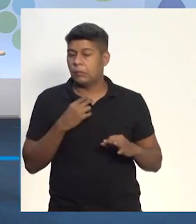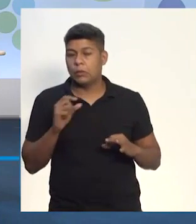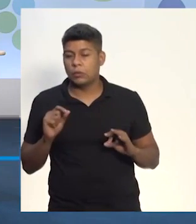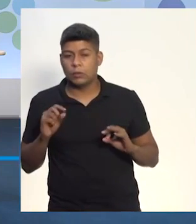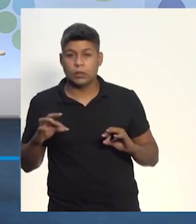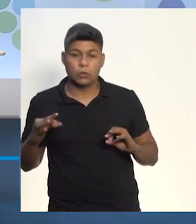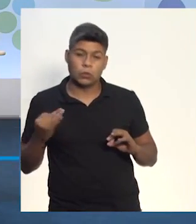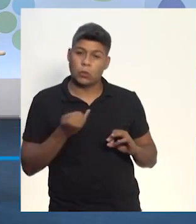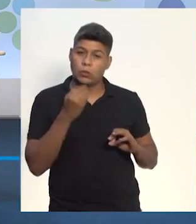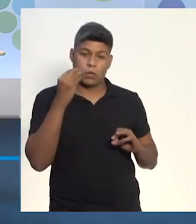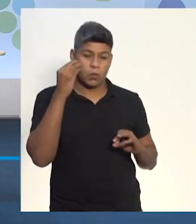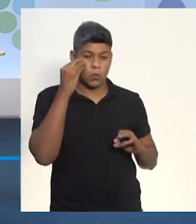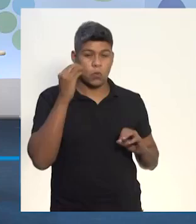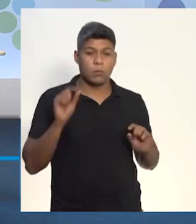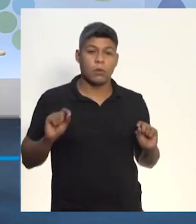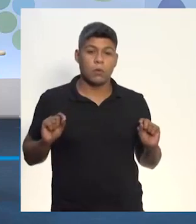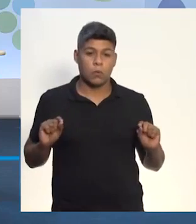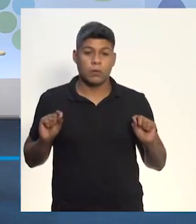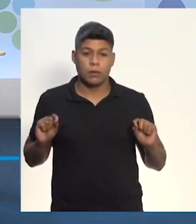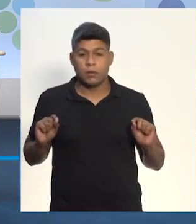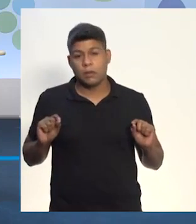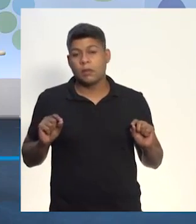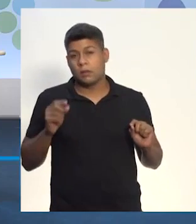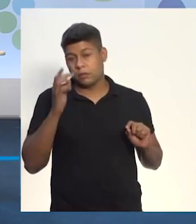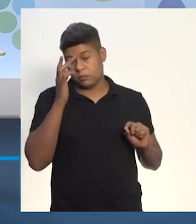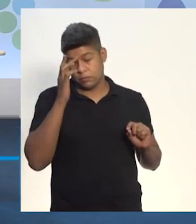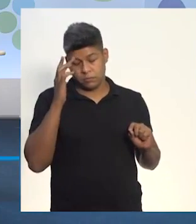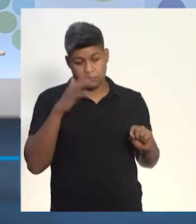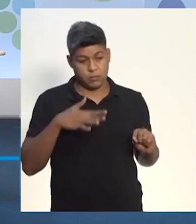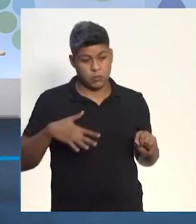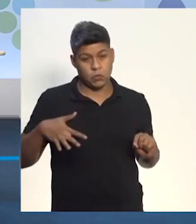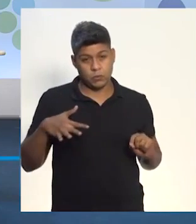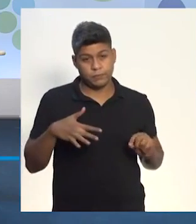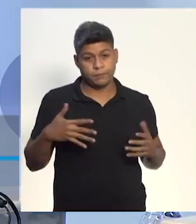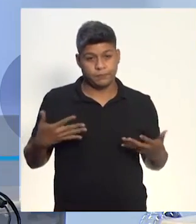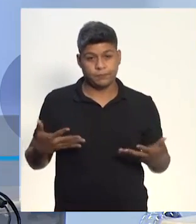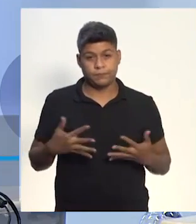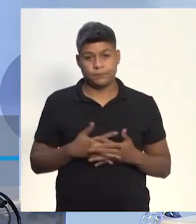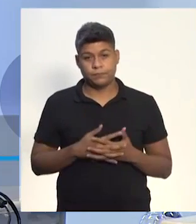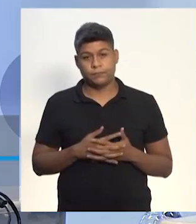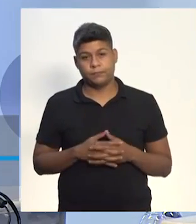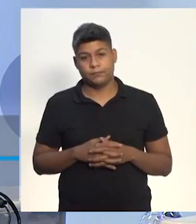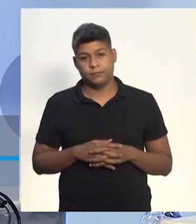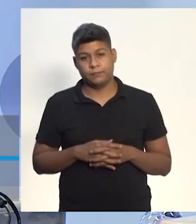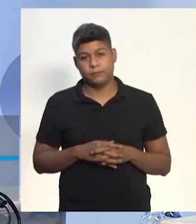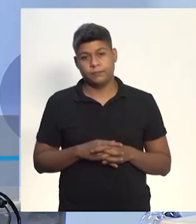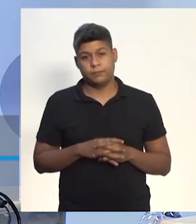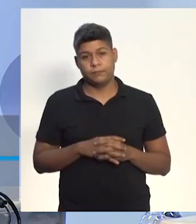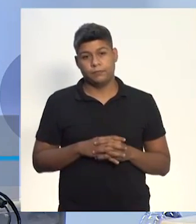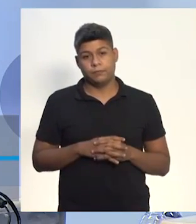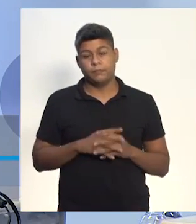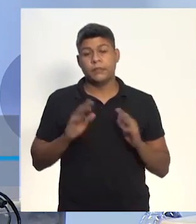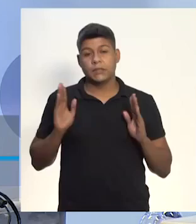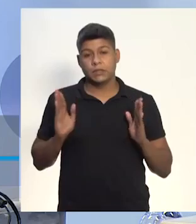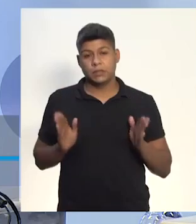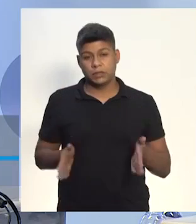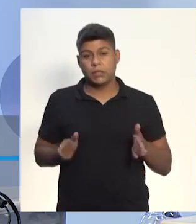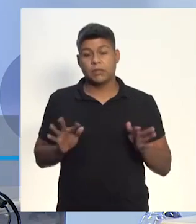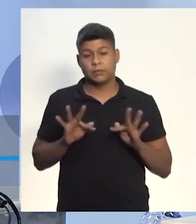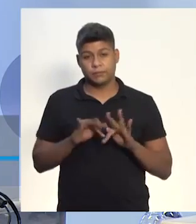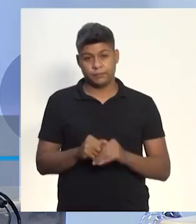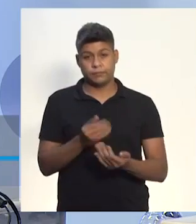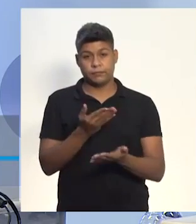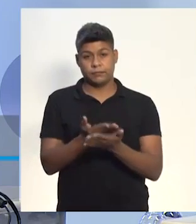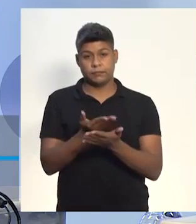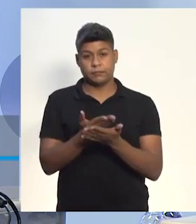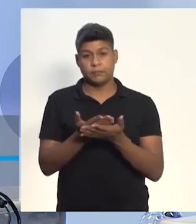atribuir toda a culpa ao seu personagem, né? Nos encaminhando, então, para o final da